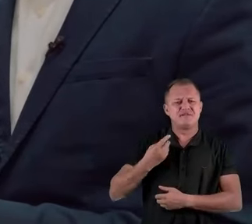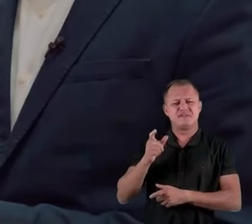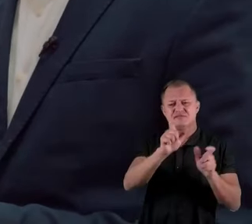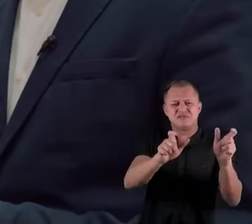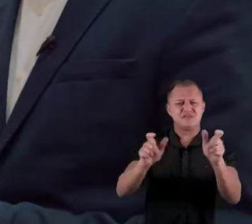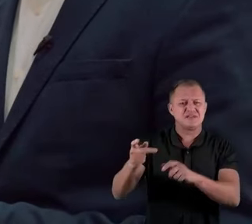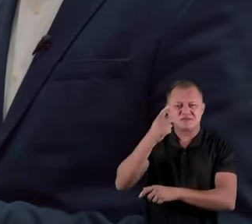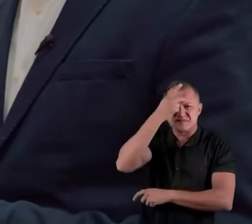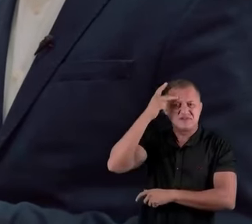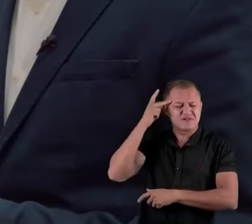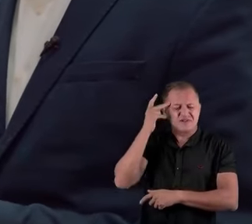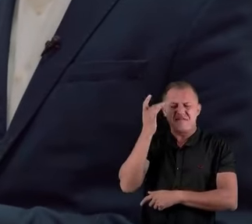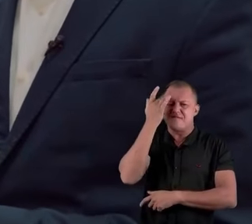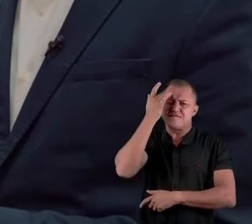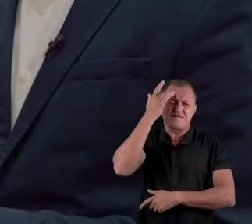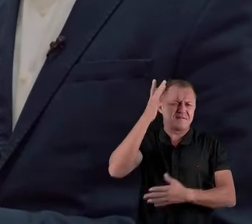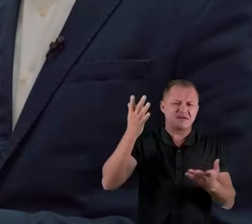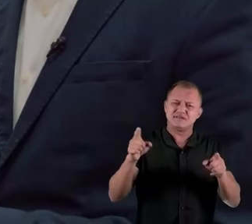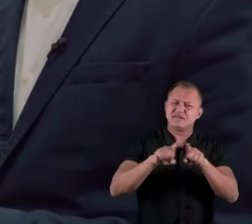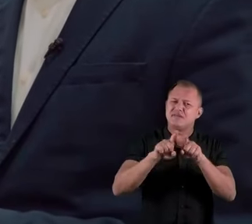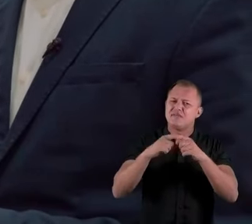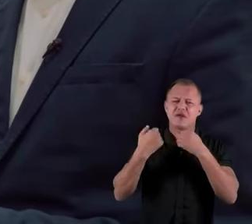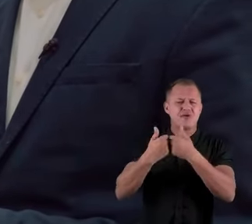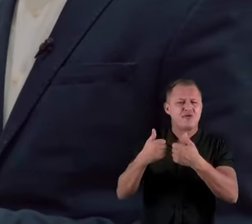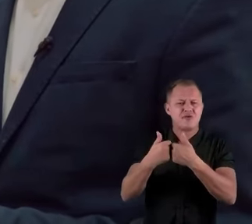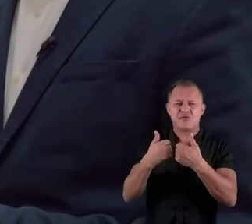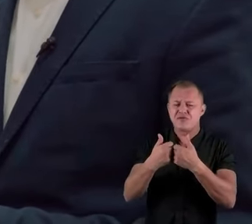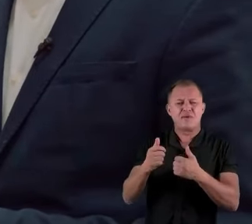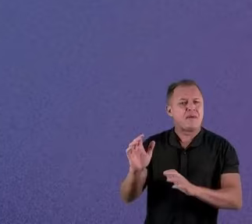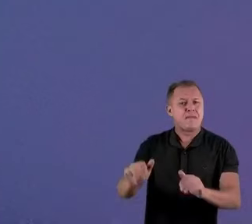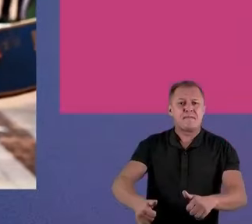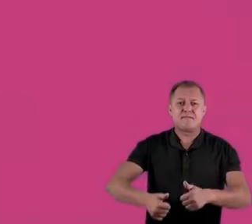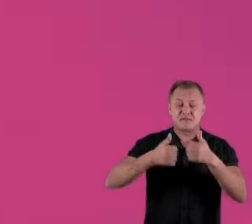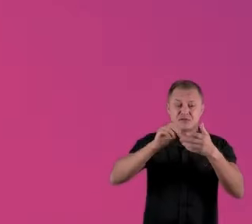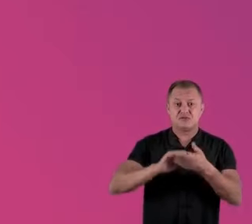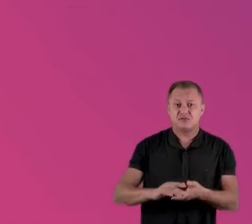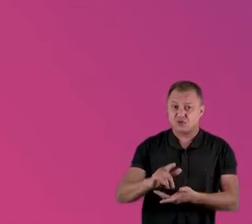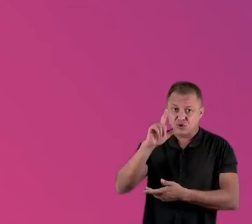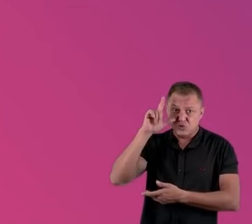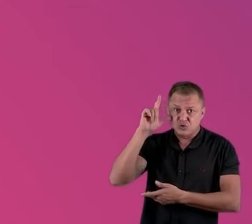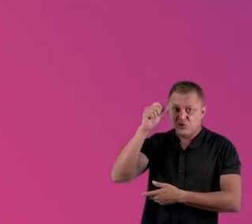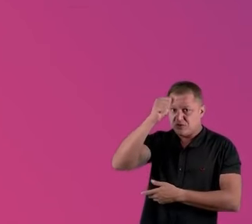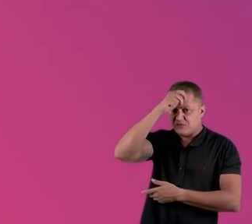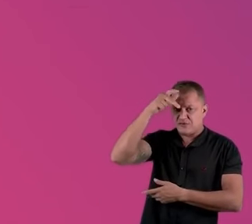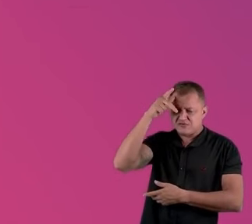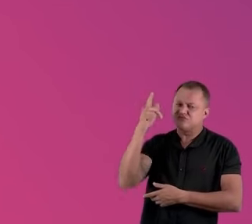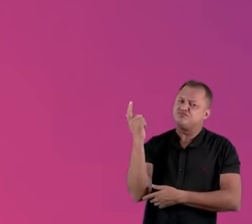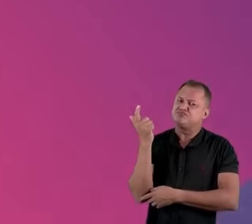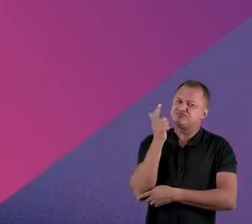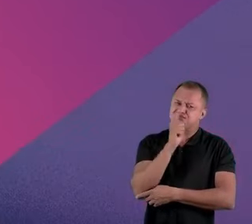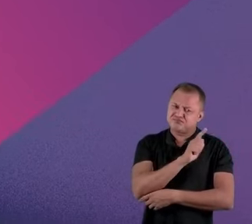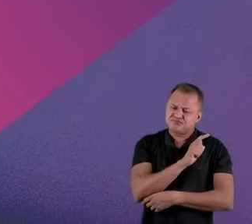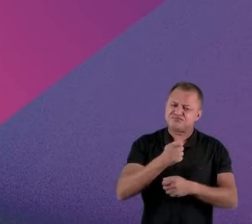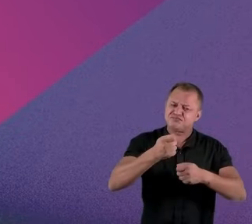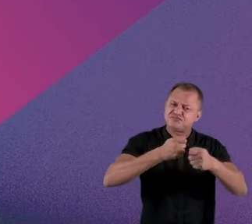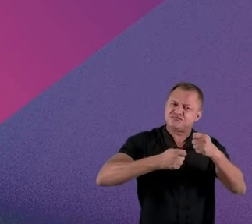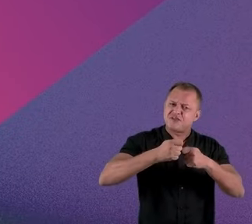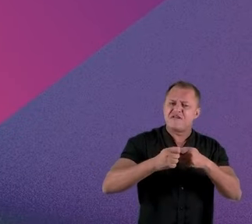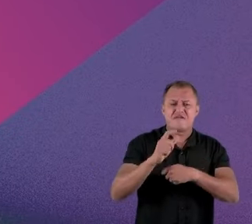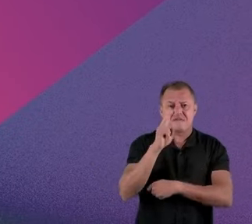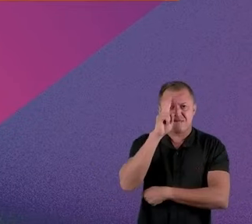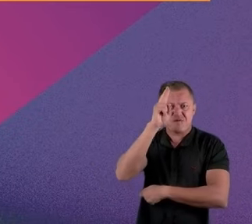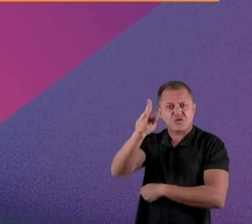das pessoas, vai facilitar o transporte coletivo urbano também. Com o Lúdio Prefeito, você ganha com uma economia